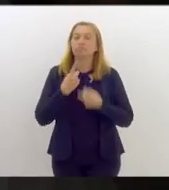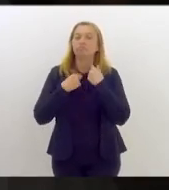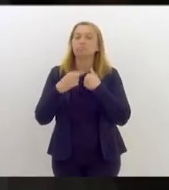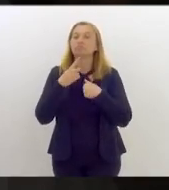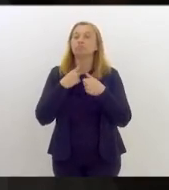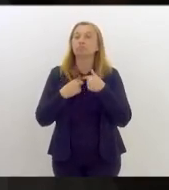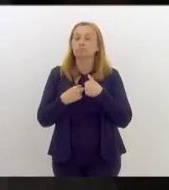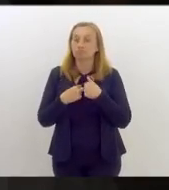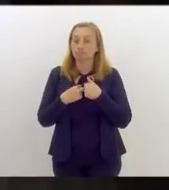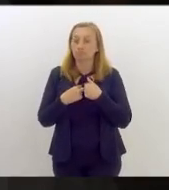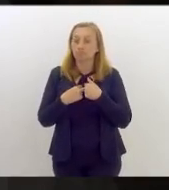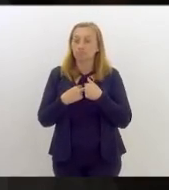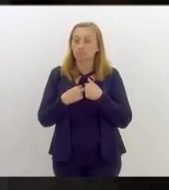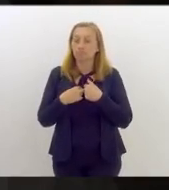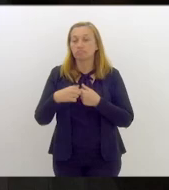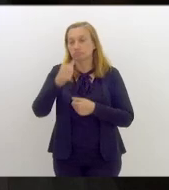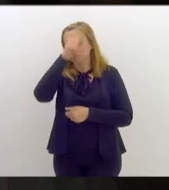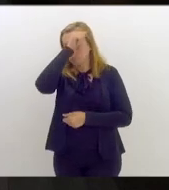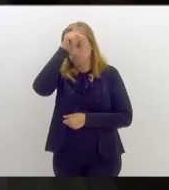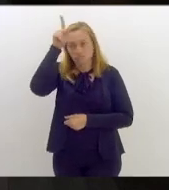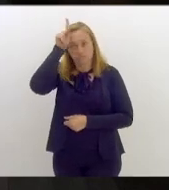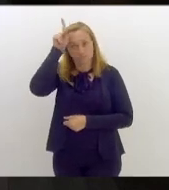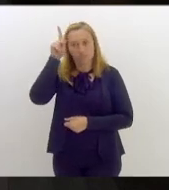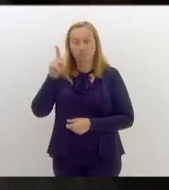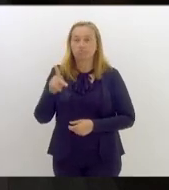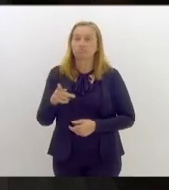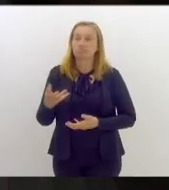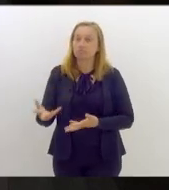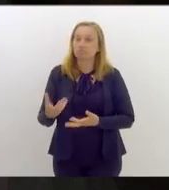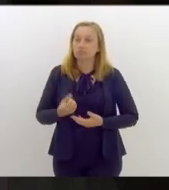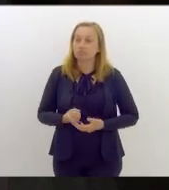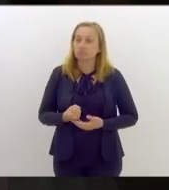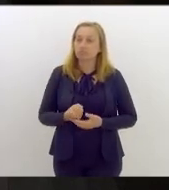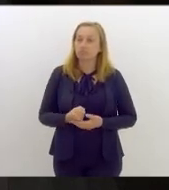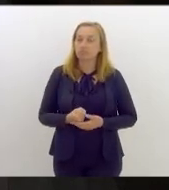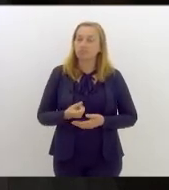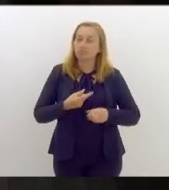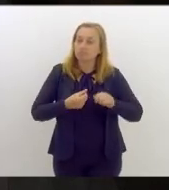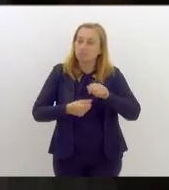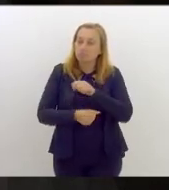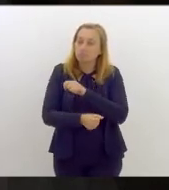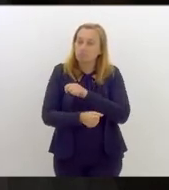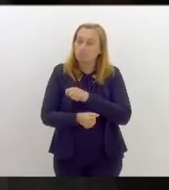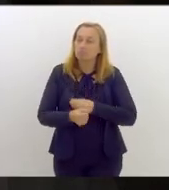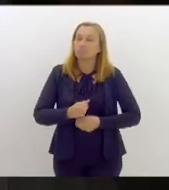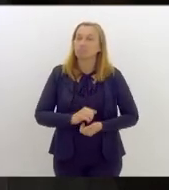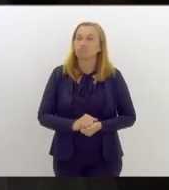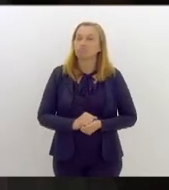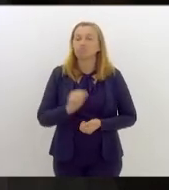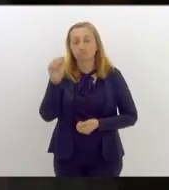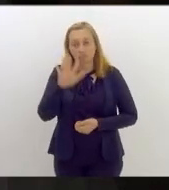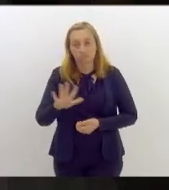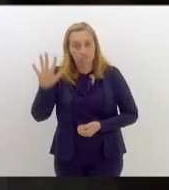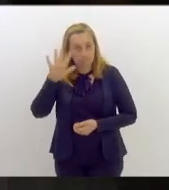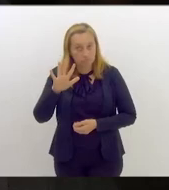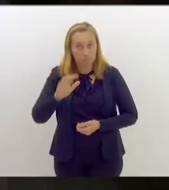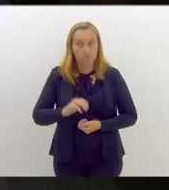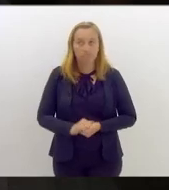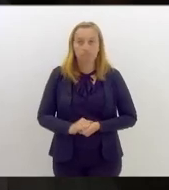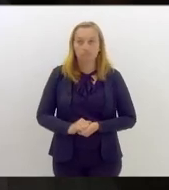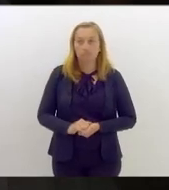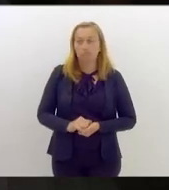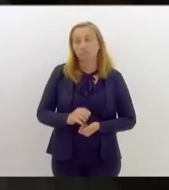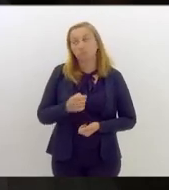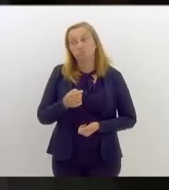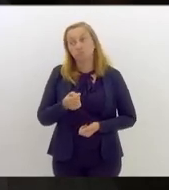desejo do prefeito em receber aqueles investimentos, em geral, nem